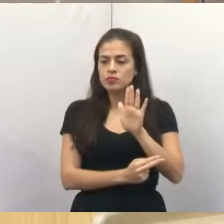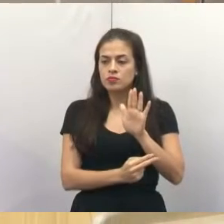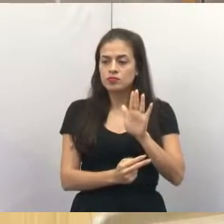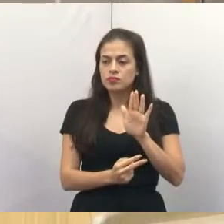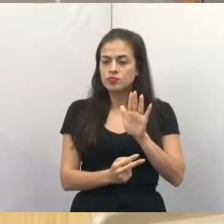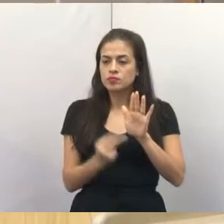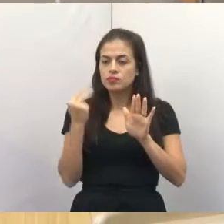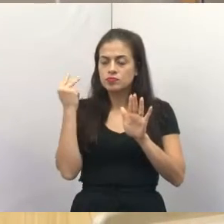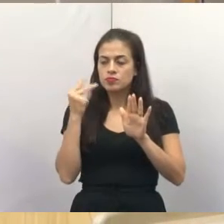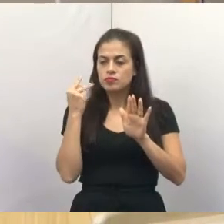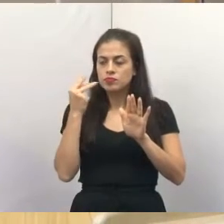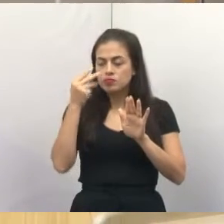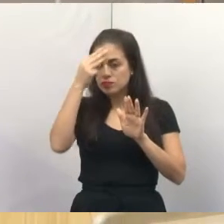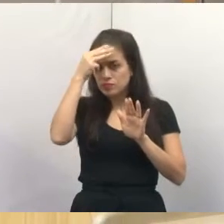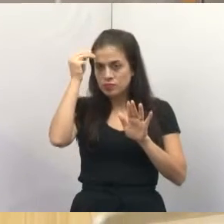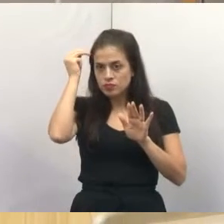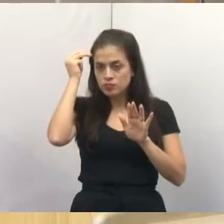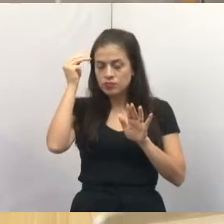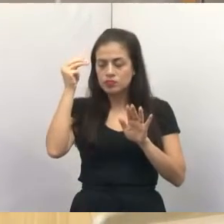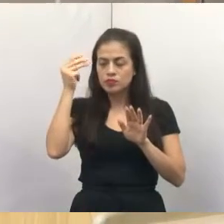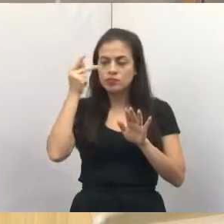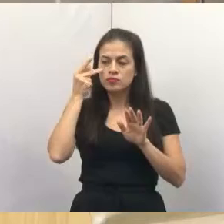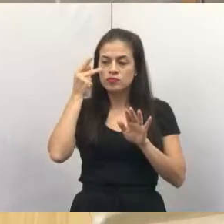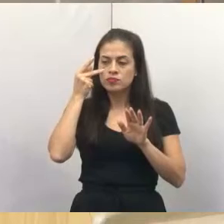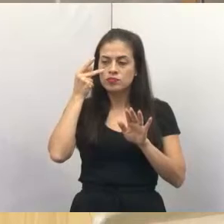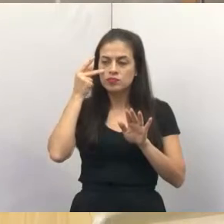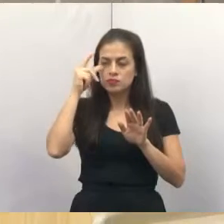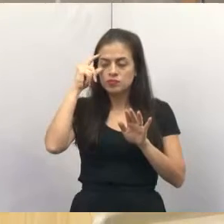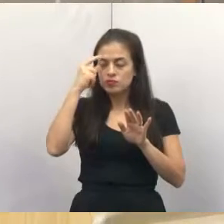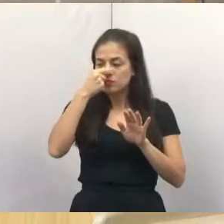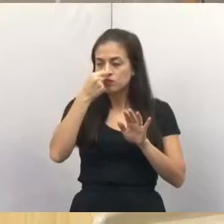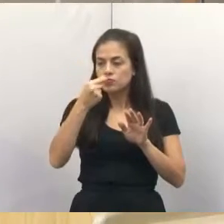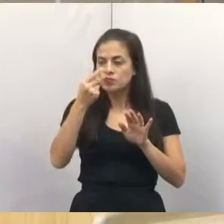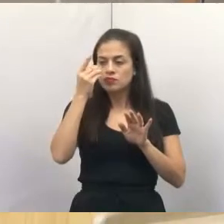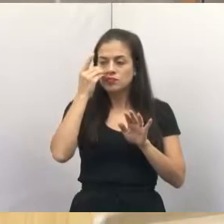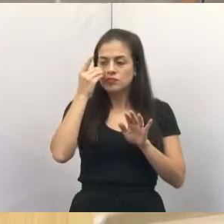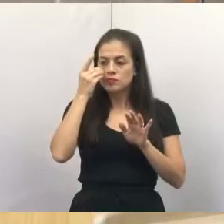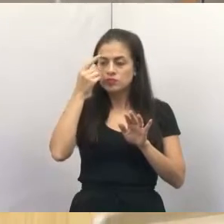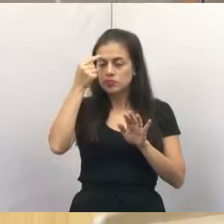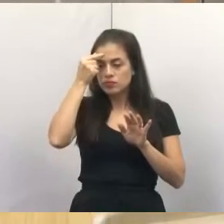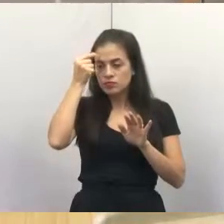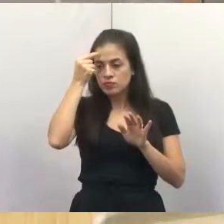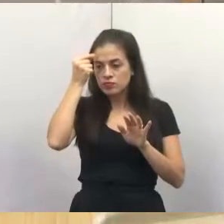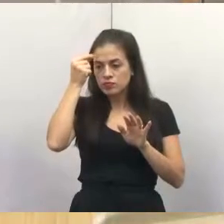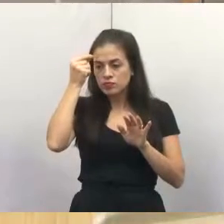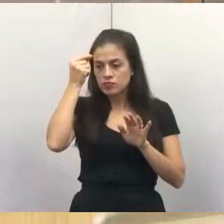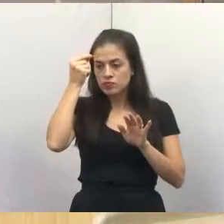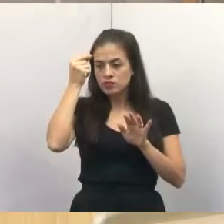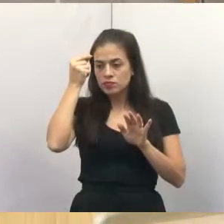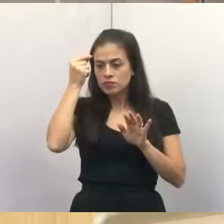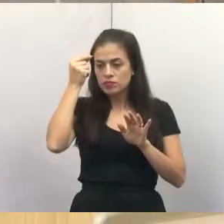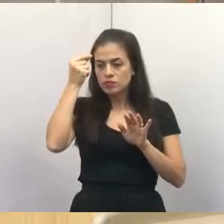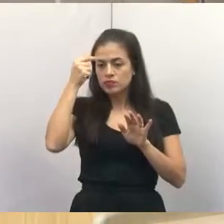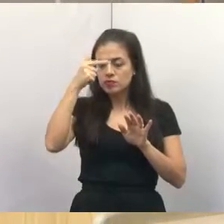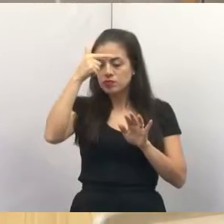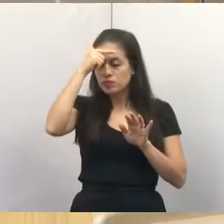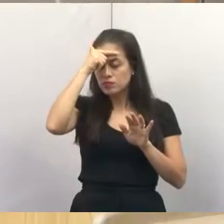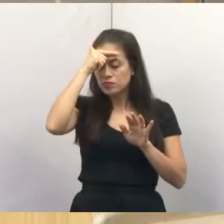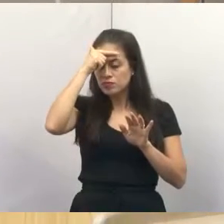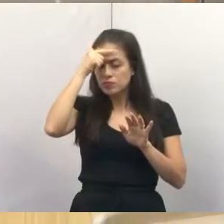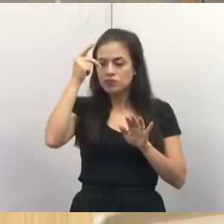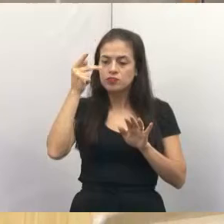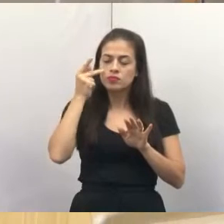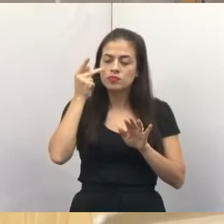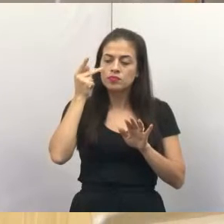vereadores Maria Amélia, Paulinho dos Condutores, Abner Dude, Edgar Sassac, Hernani Barreto, Luiz Flávio, Paulinho do Esporte, Rodrigo